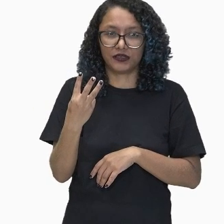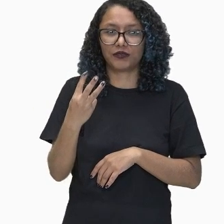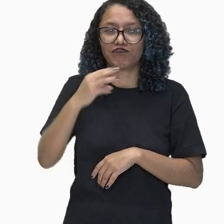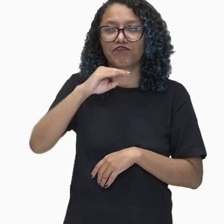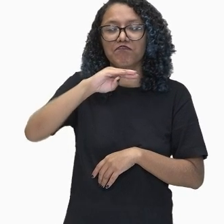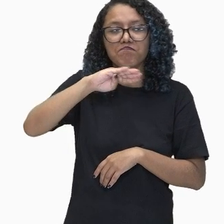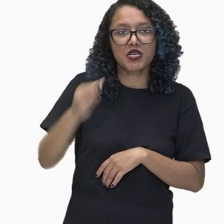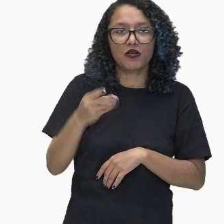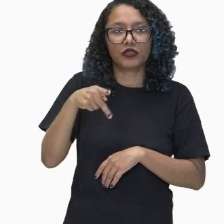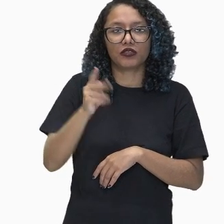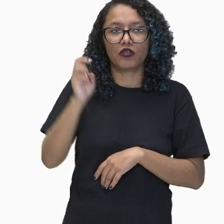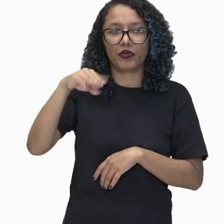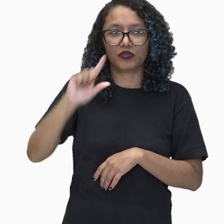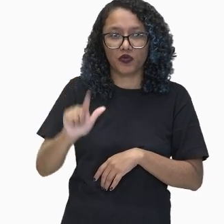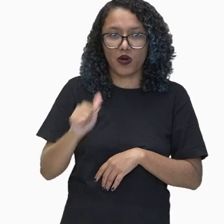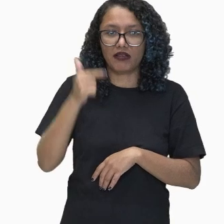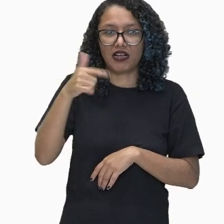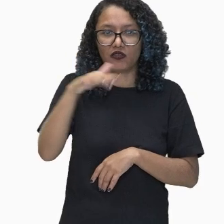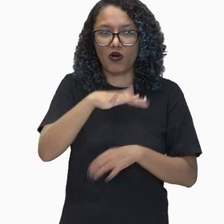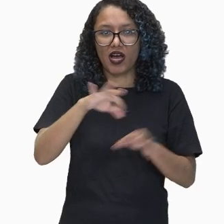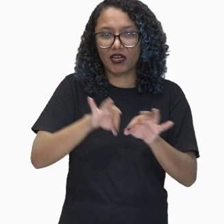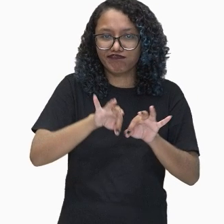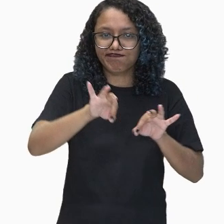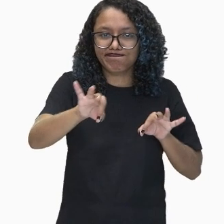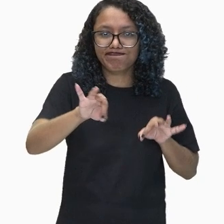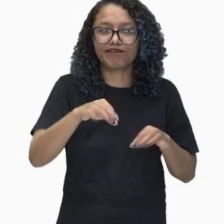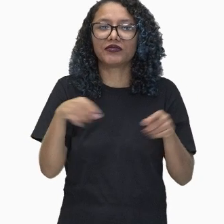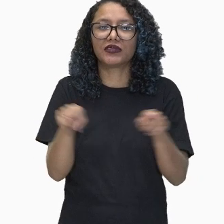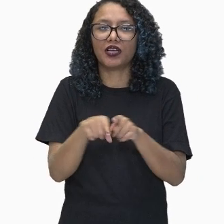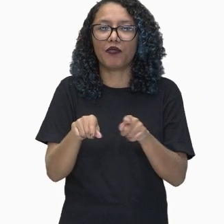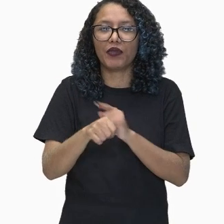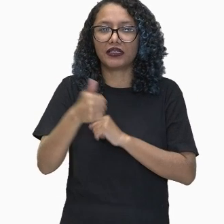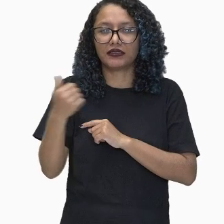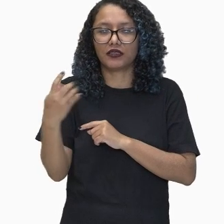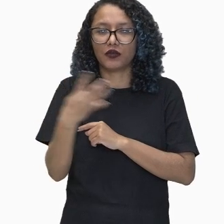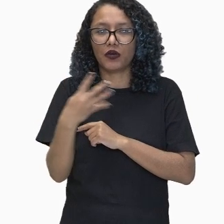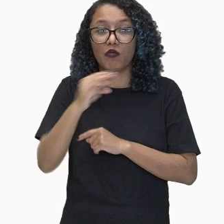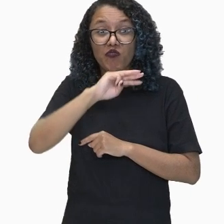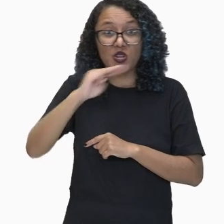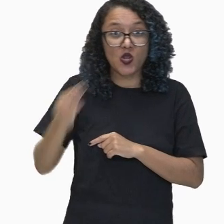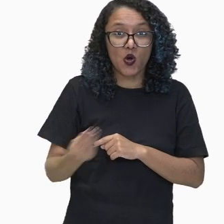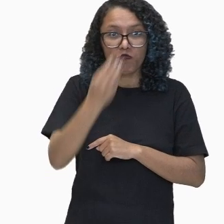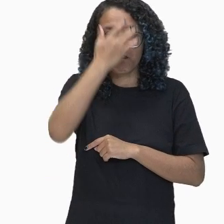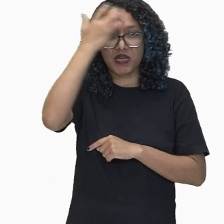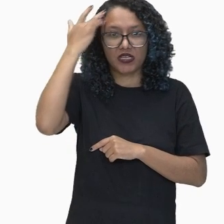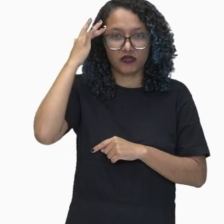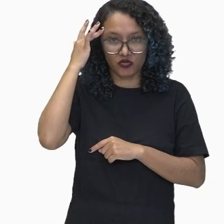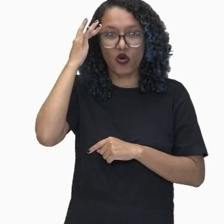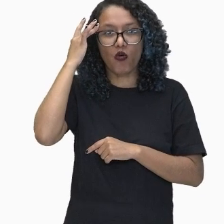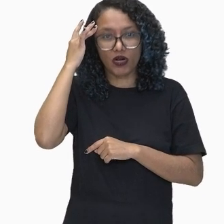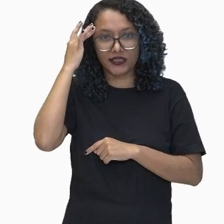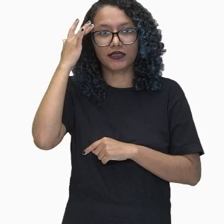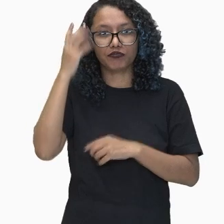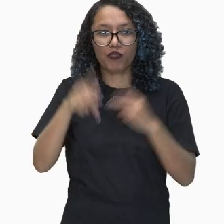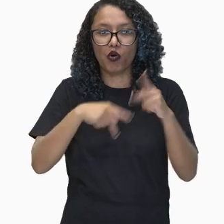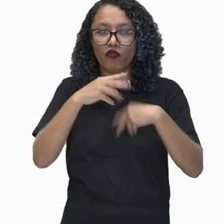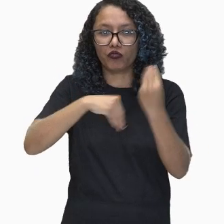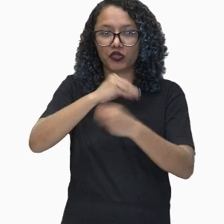de 144 milhões, que vão ser população de ameríndios e mestiços. Os climas vão ser